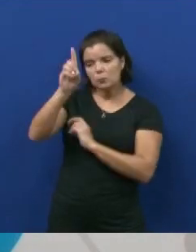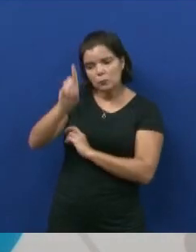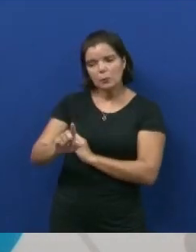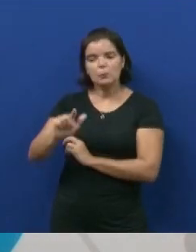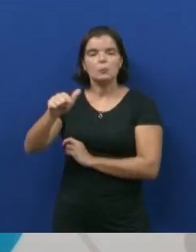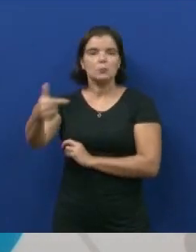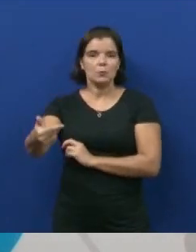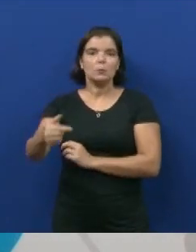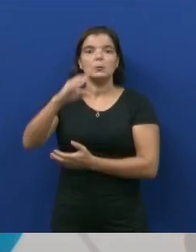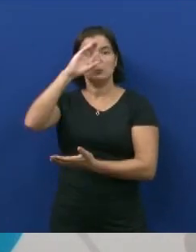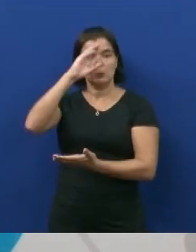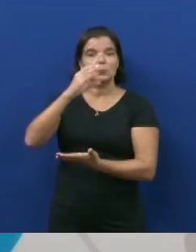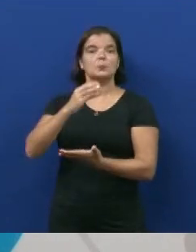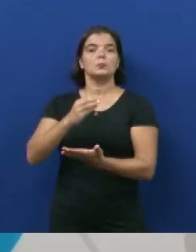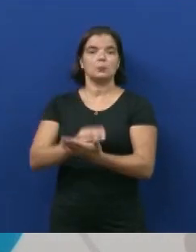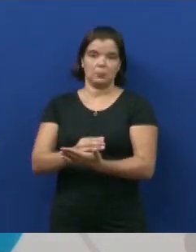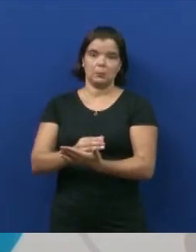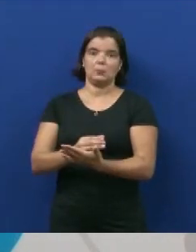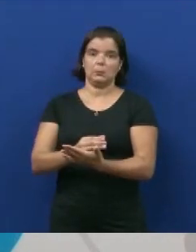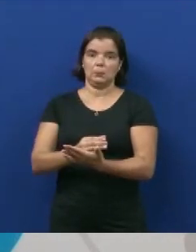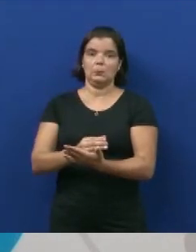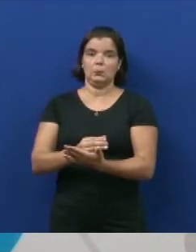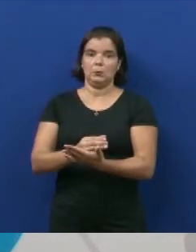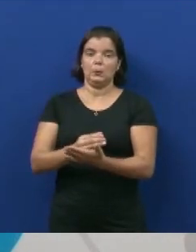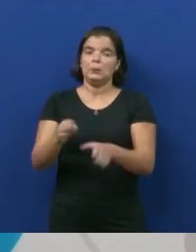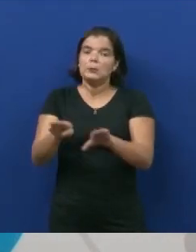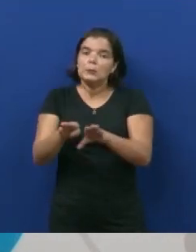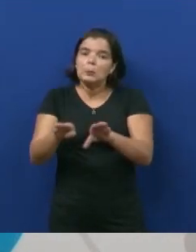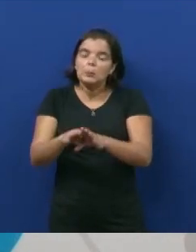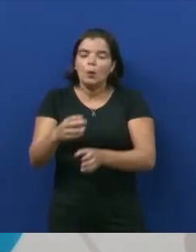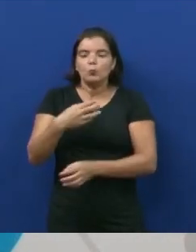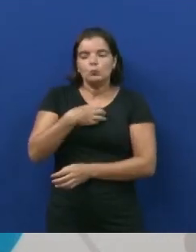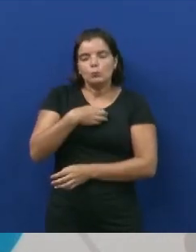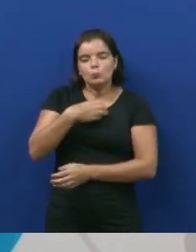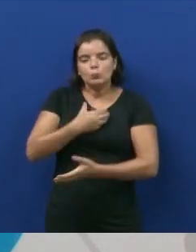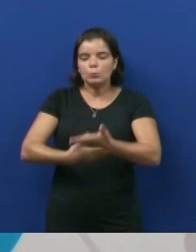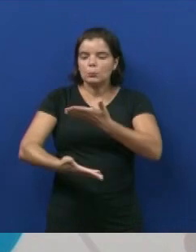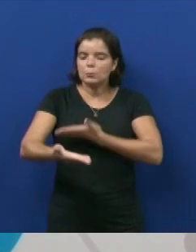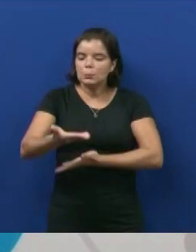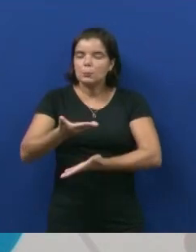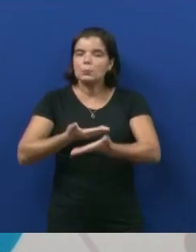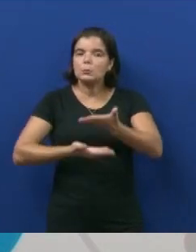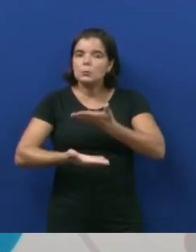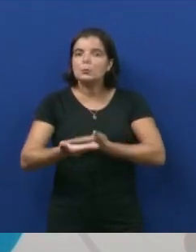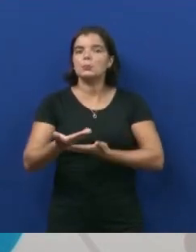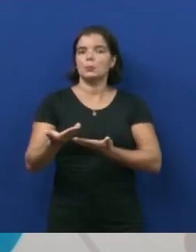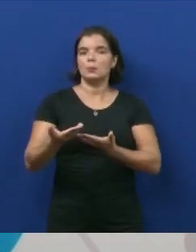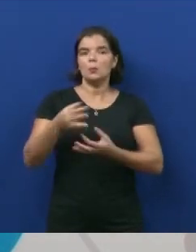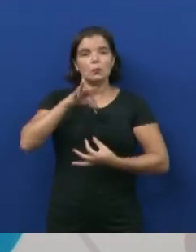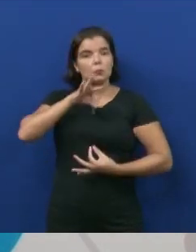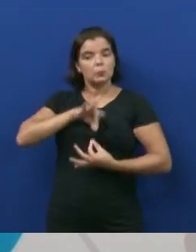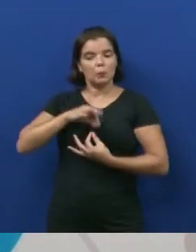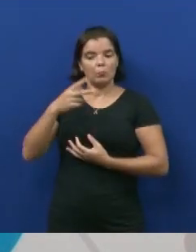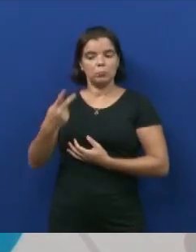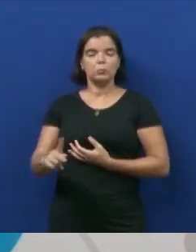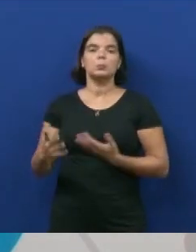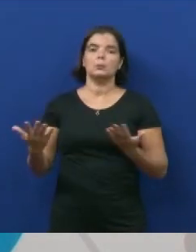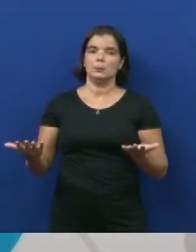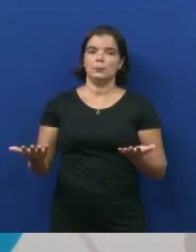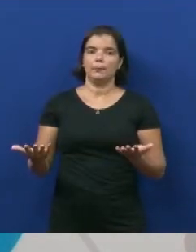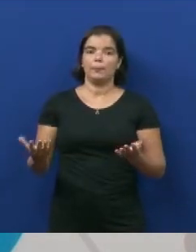outro de acreditar, né, da forma como ele se relaciona com o espiritual dele.